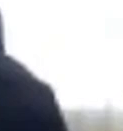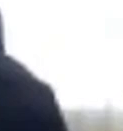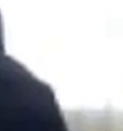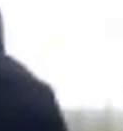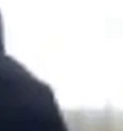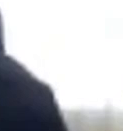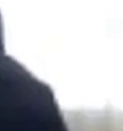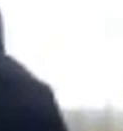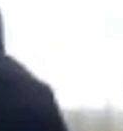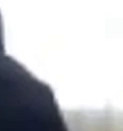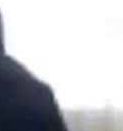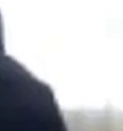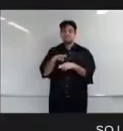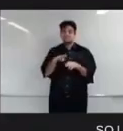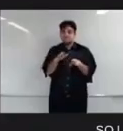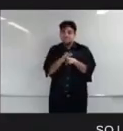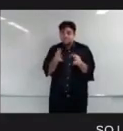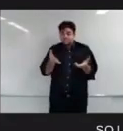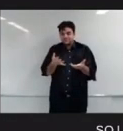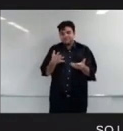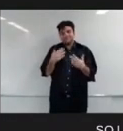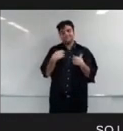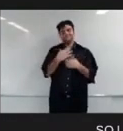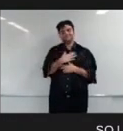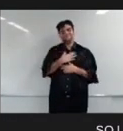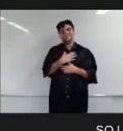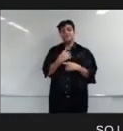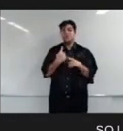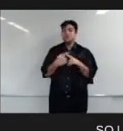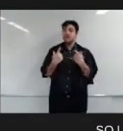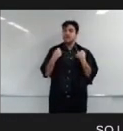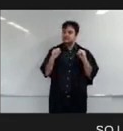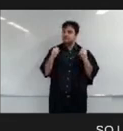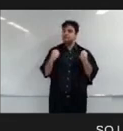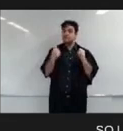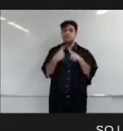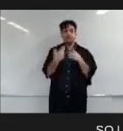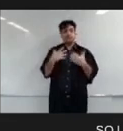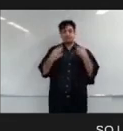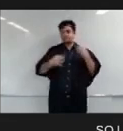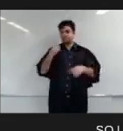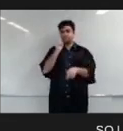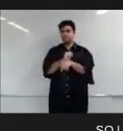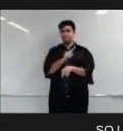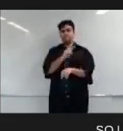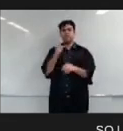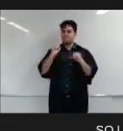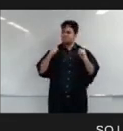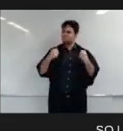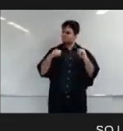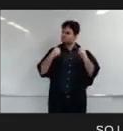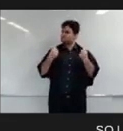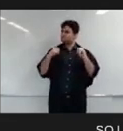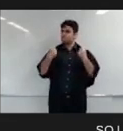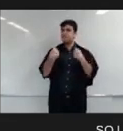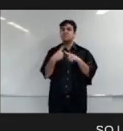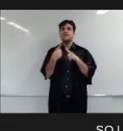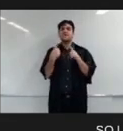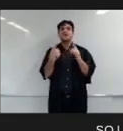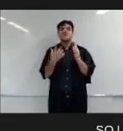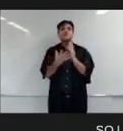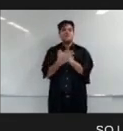dos trabalhos virtuais do stj durante esse período tribunal não parou não sou não tribunal mundo